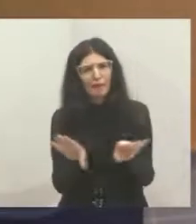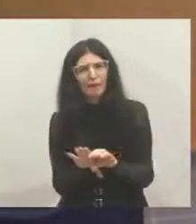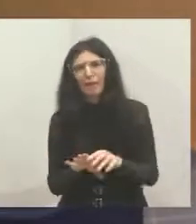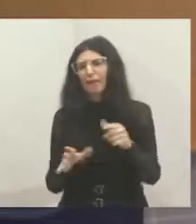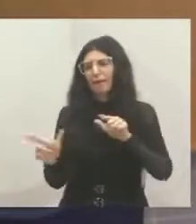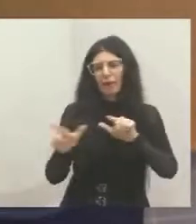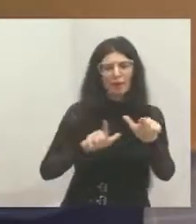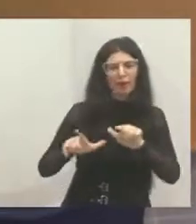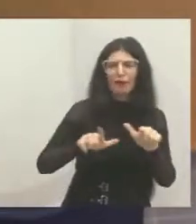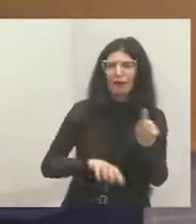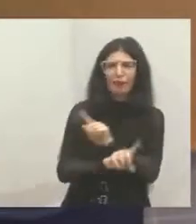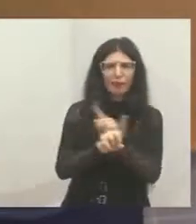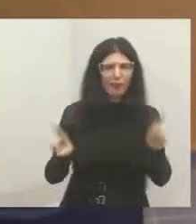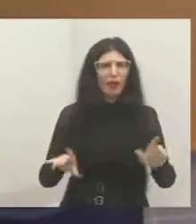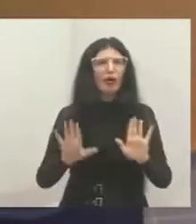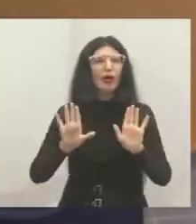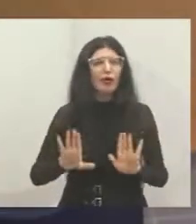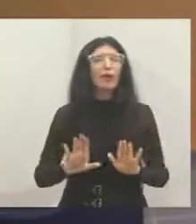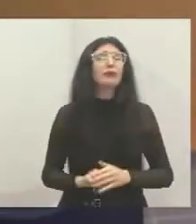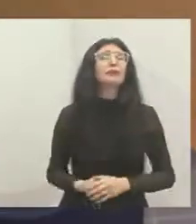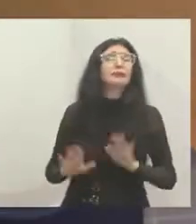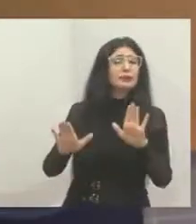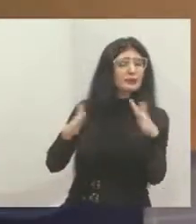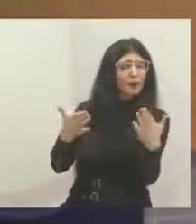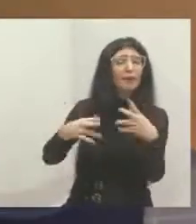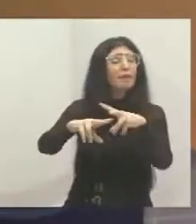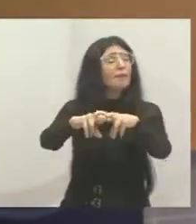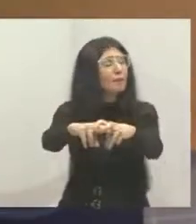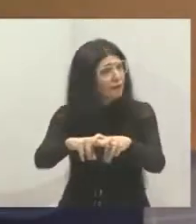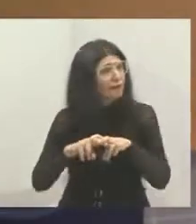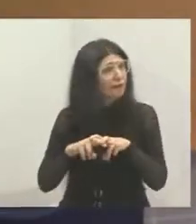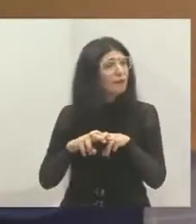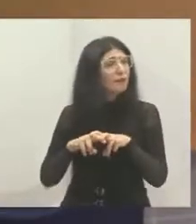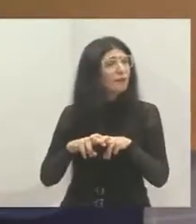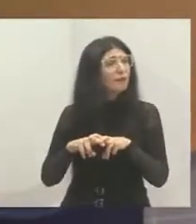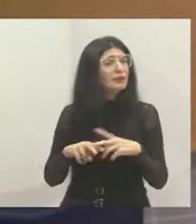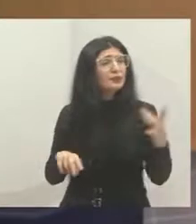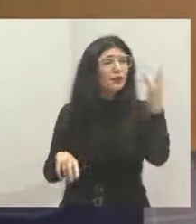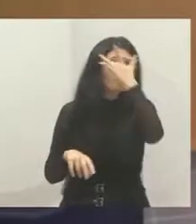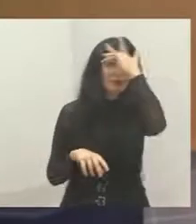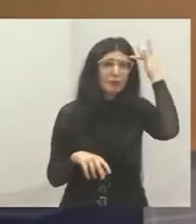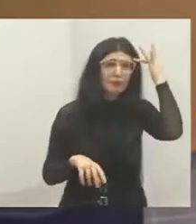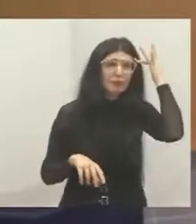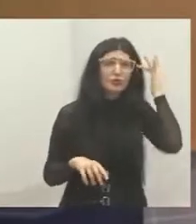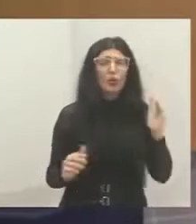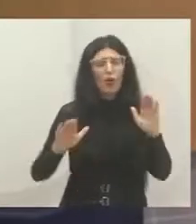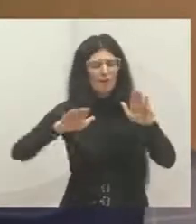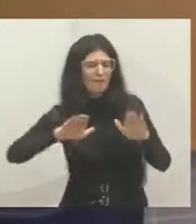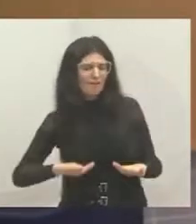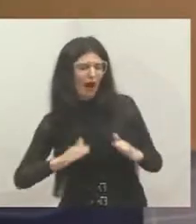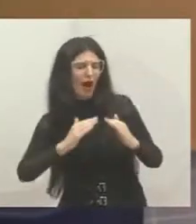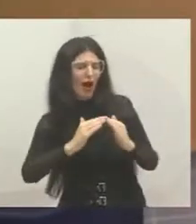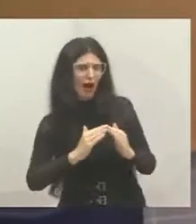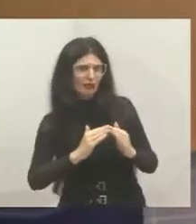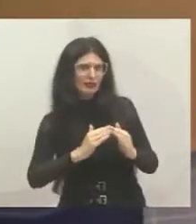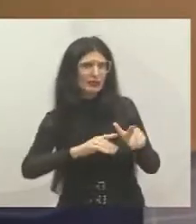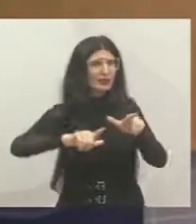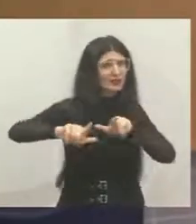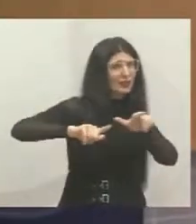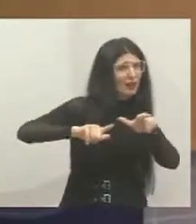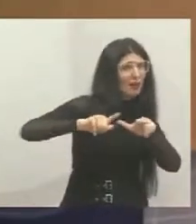aqui dentro do município. E com isso, você tendo o funcionário em casa, né, você não tem